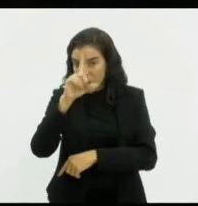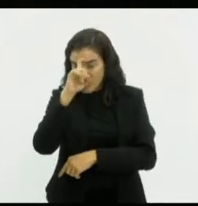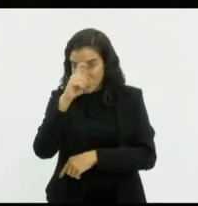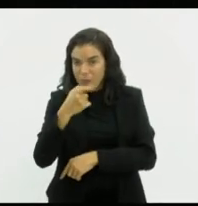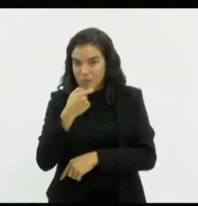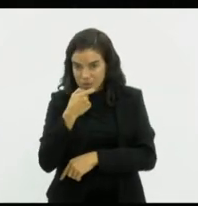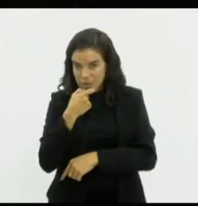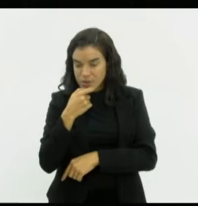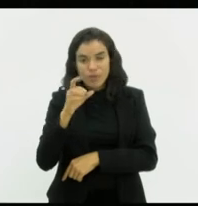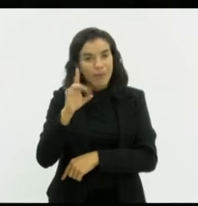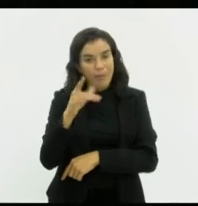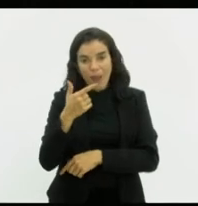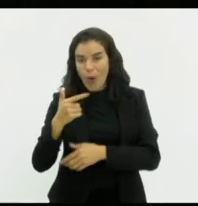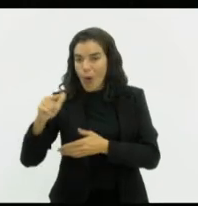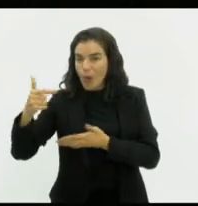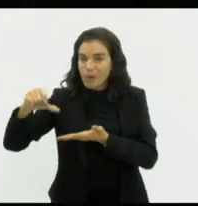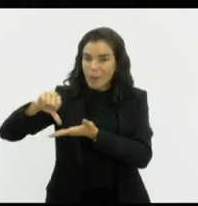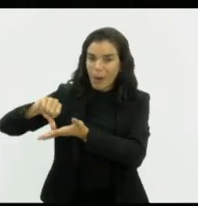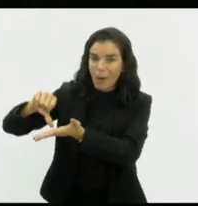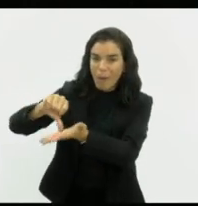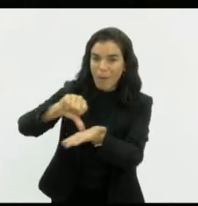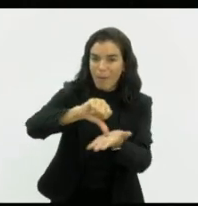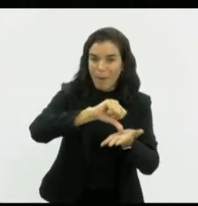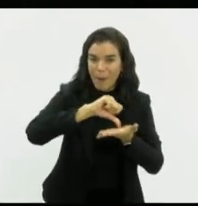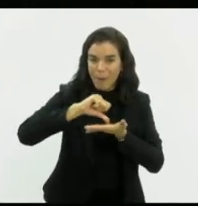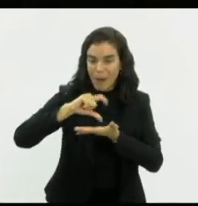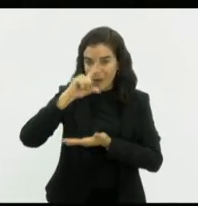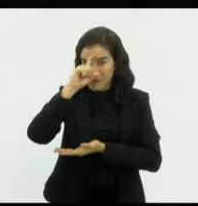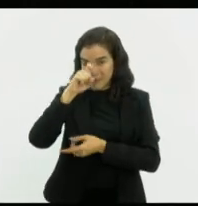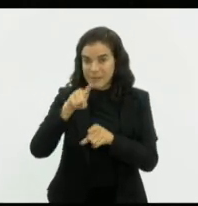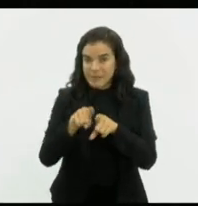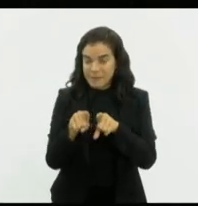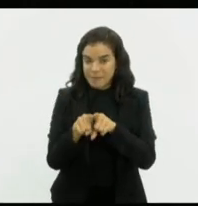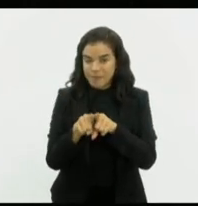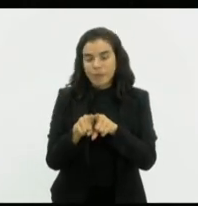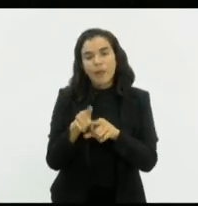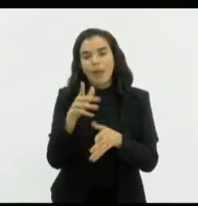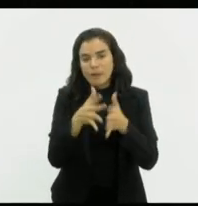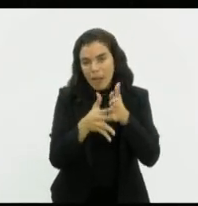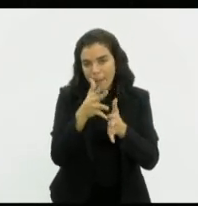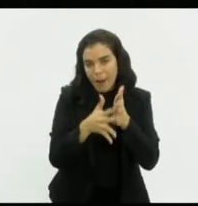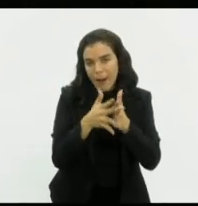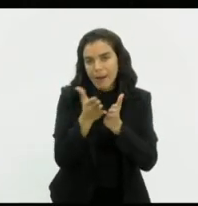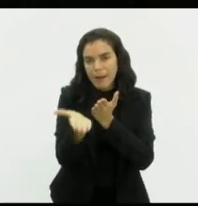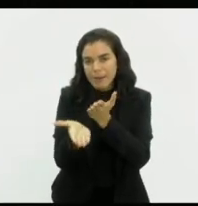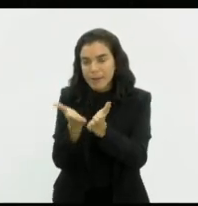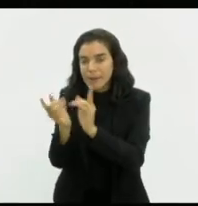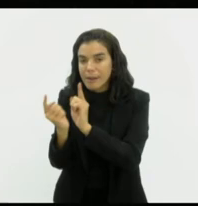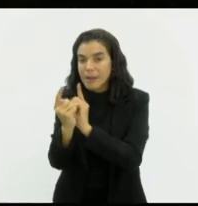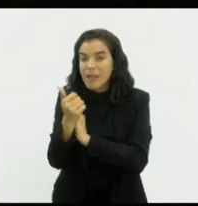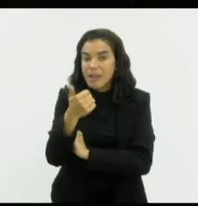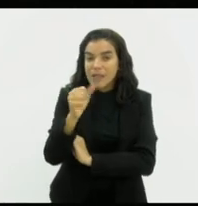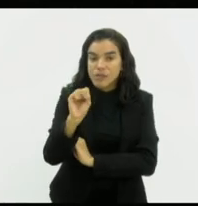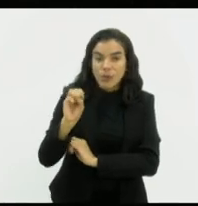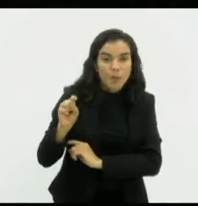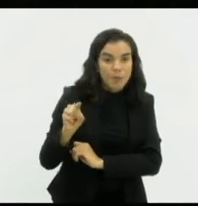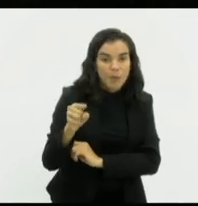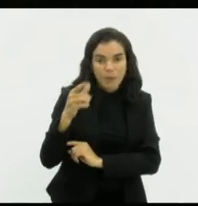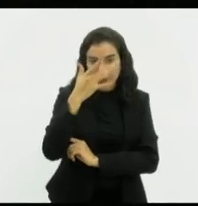Sucesso, como em outras unidades também. É óbvio que se interfere na vida e no atendimento de 18 mil